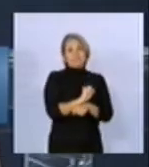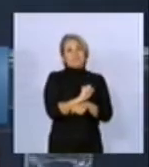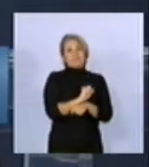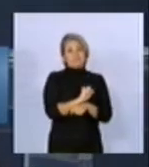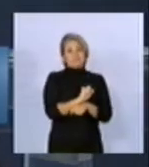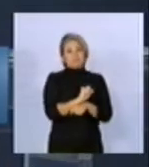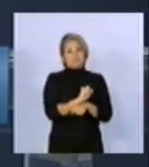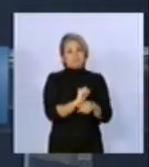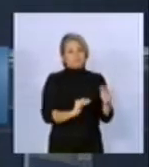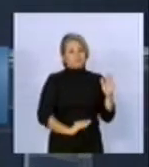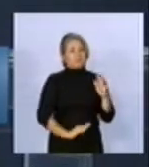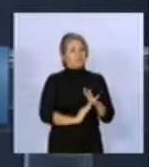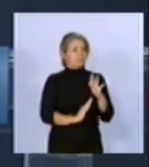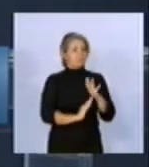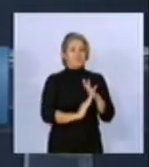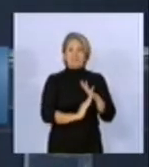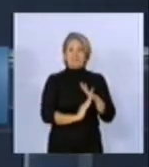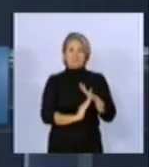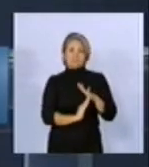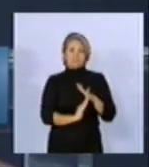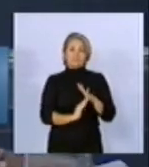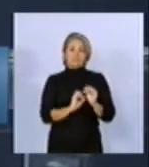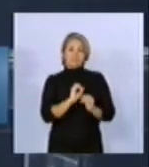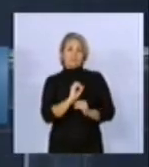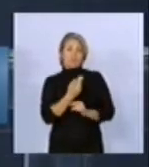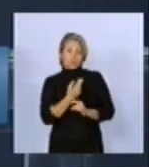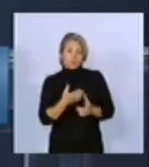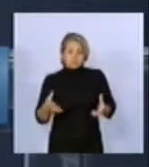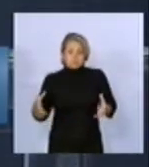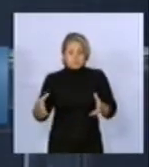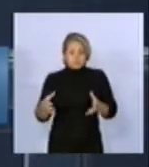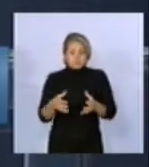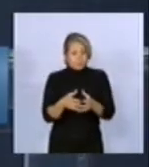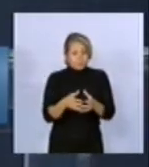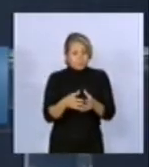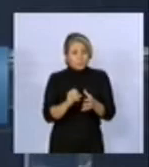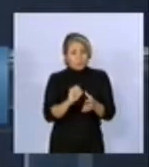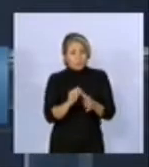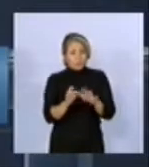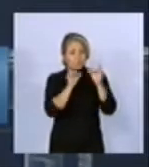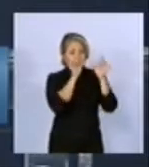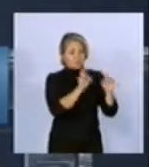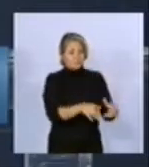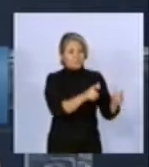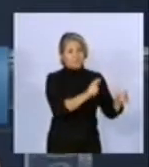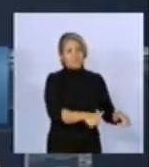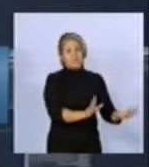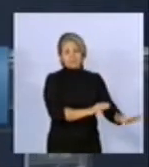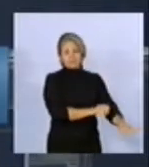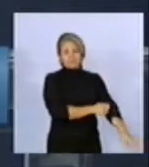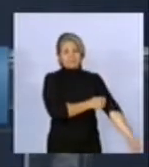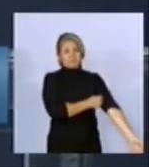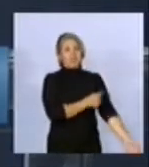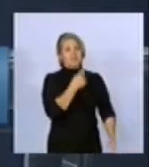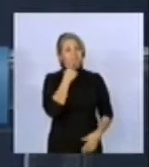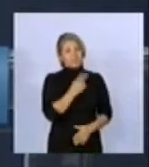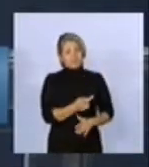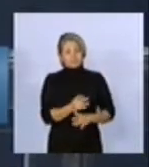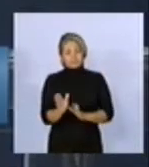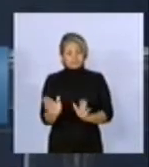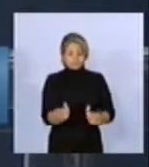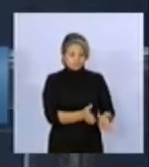estão ficando limitados eles ou se agrupa ou então fora do setor é o que a gente diz né